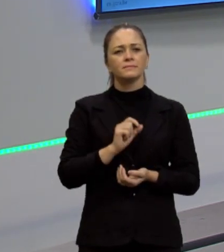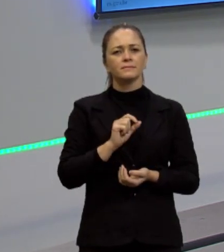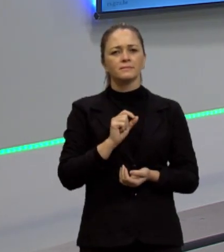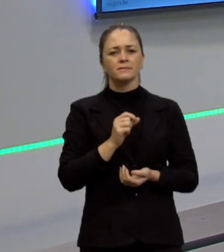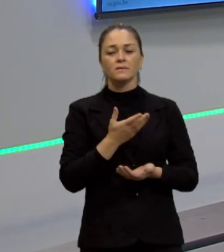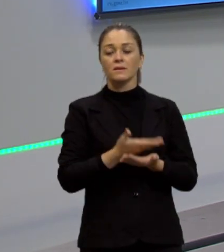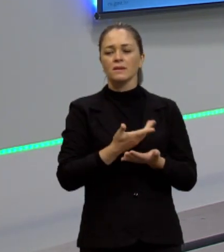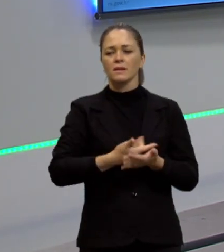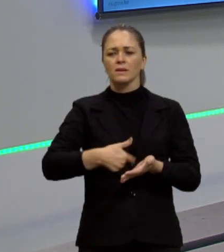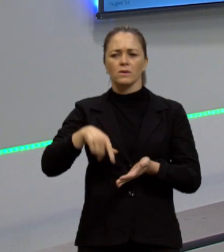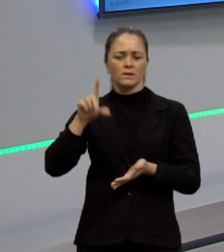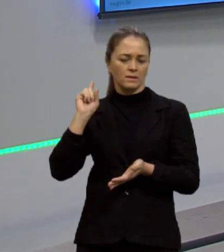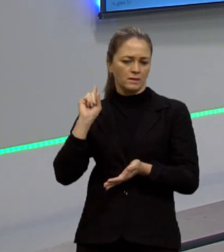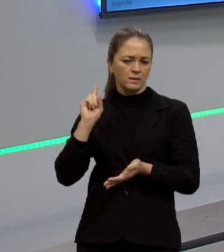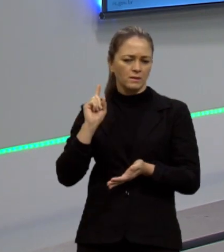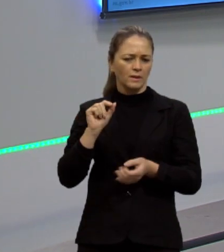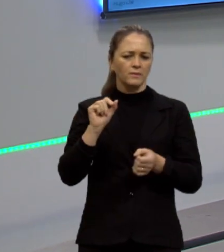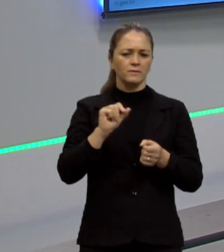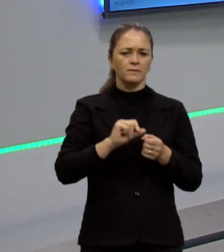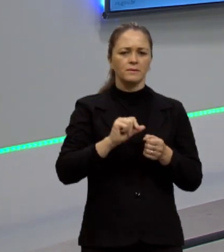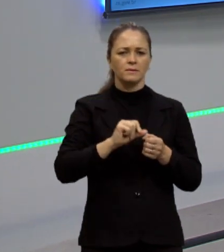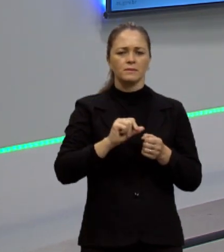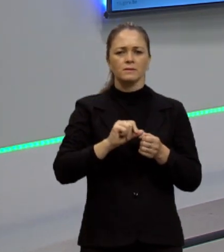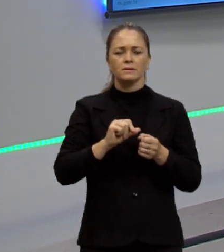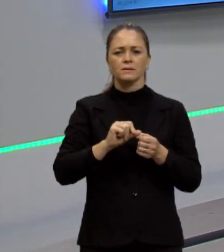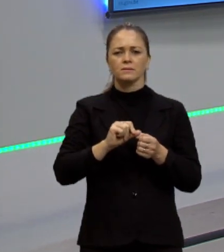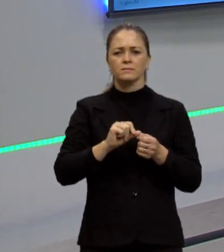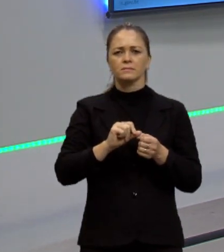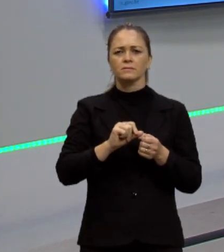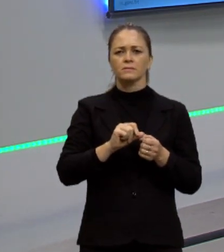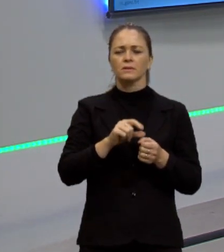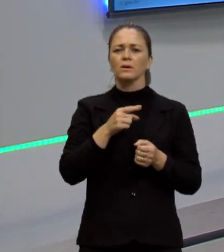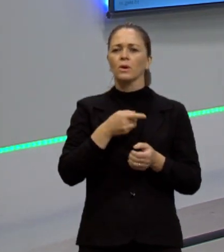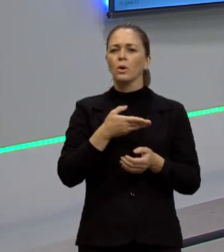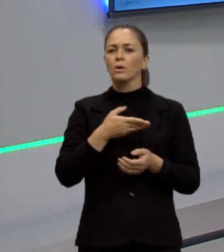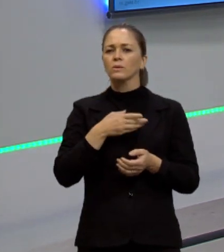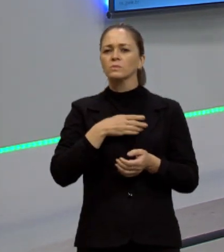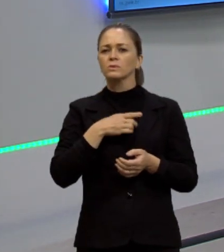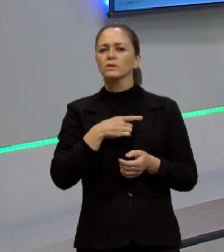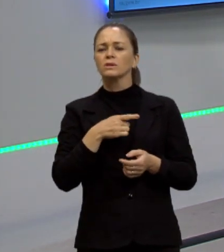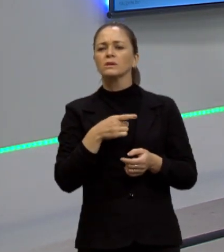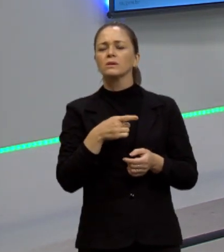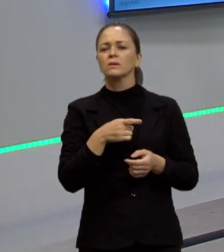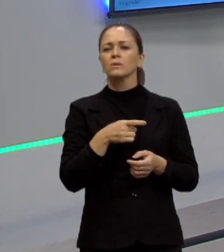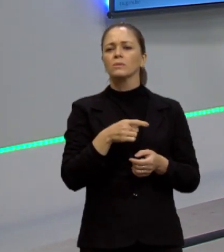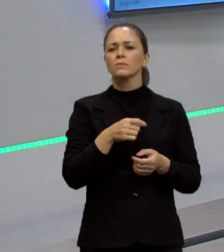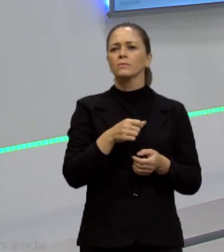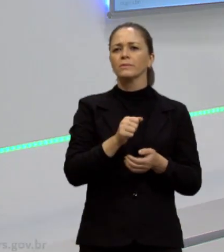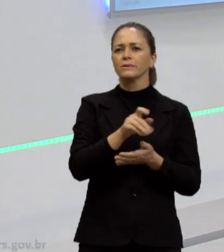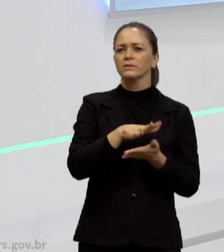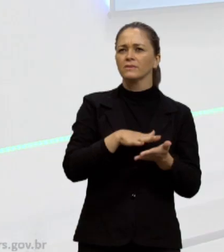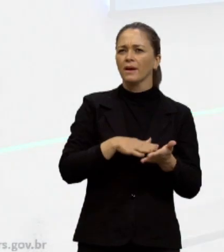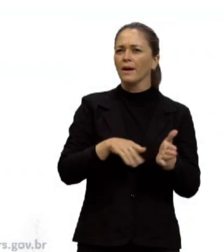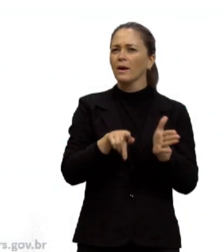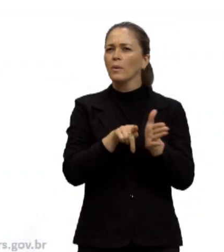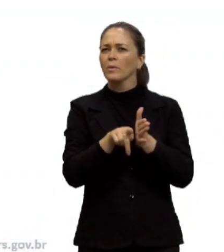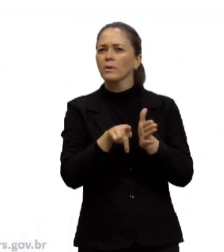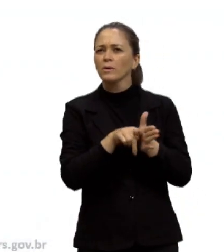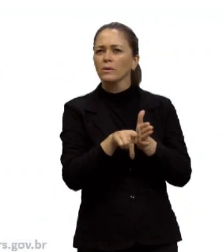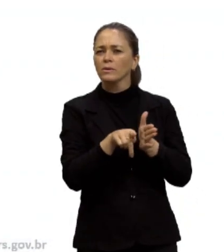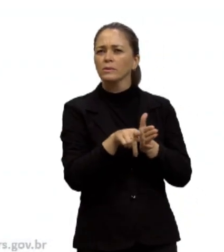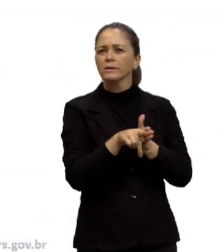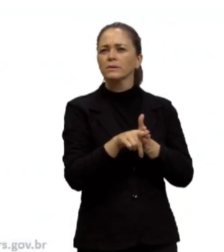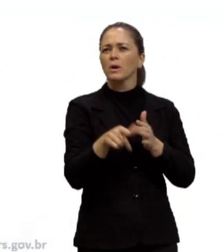aula anterior nós fizemos e deixamos que hoje nós iríamos trabalhar com as questões sobre